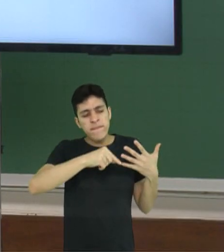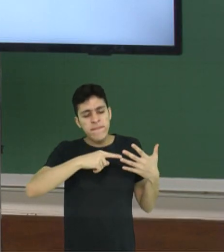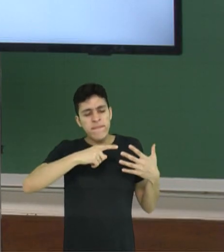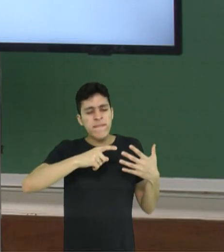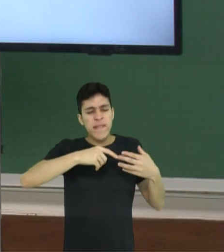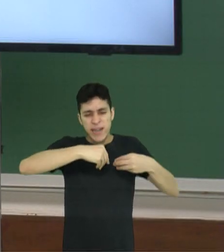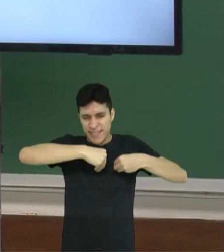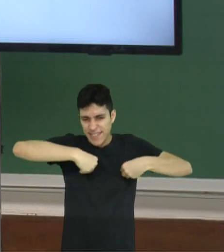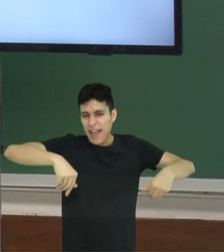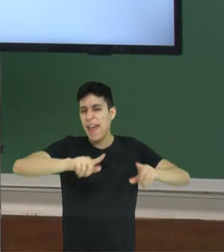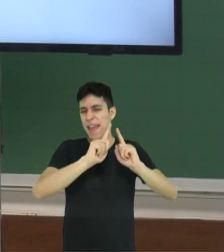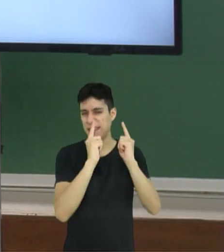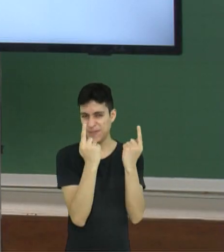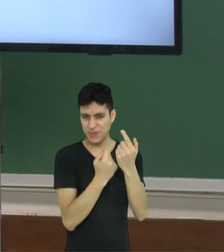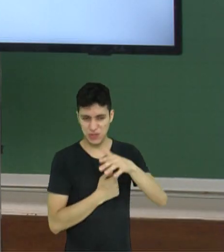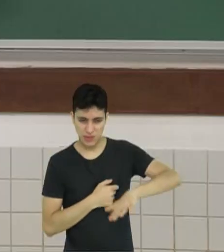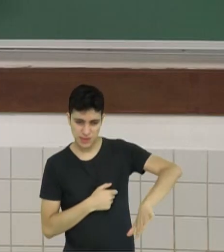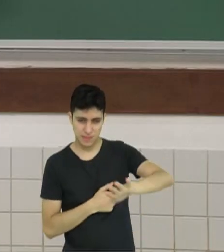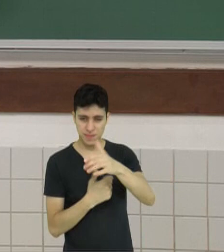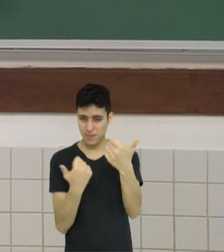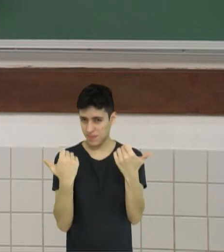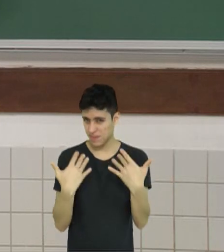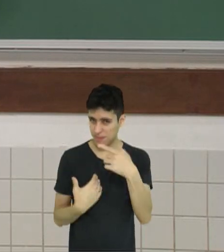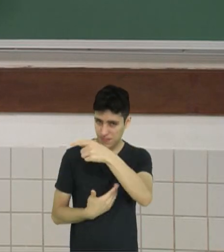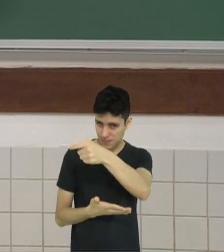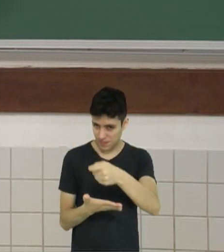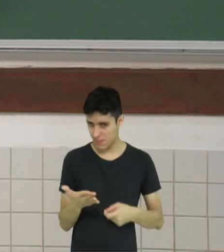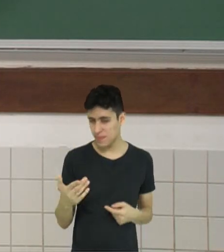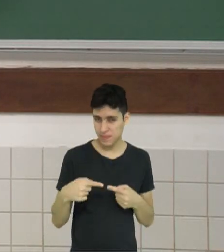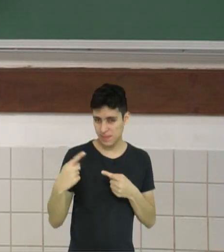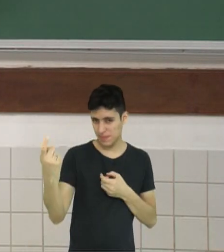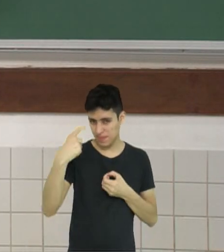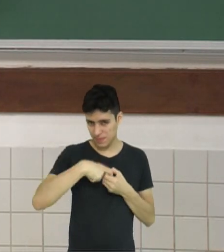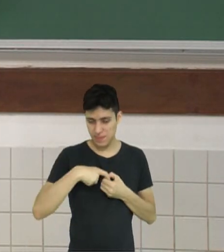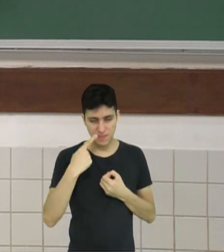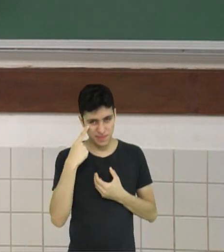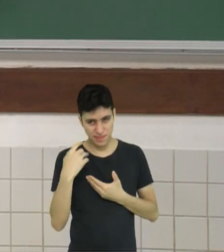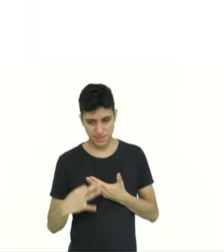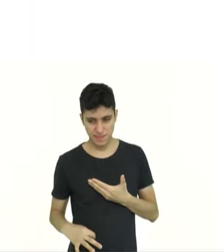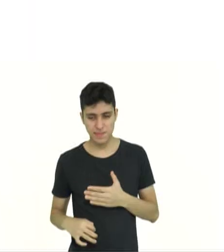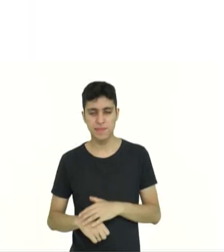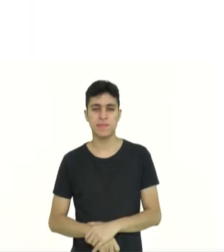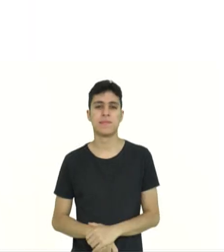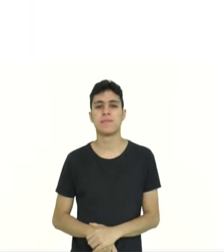ou aspectos gerais. Beleza? Daqui a pouco a gente volta para a correção.